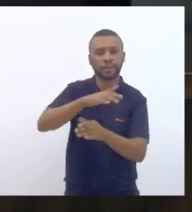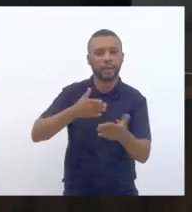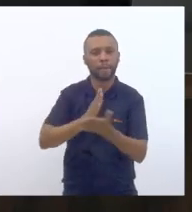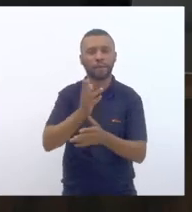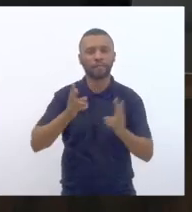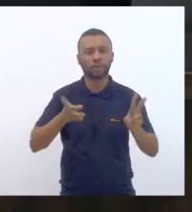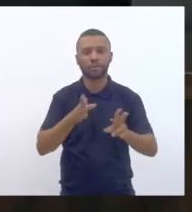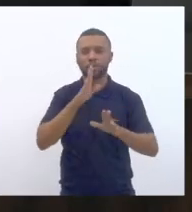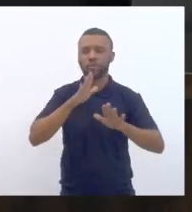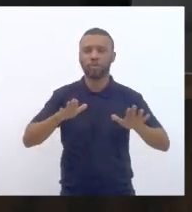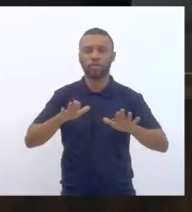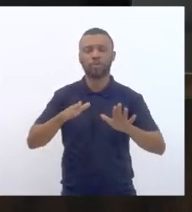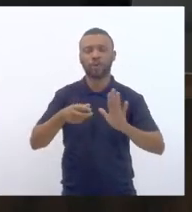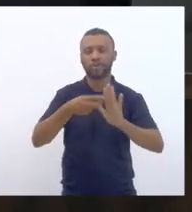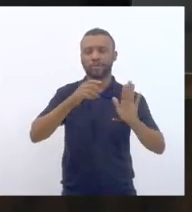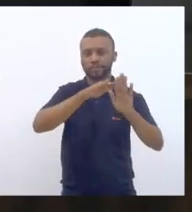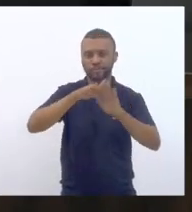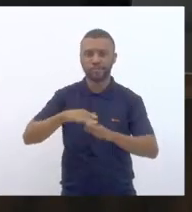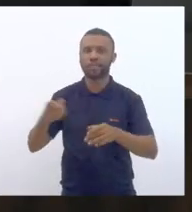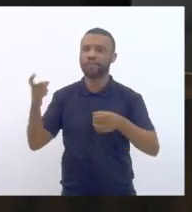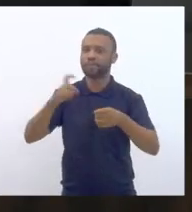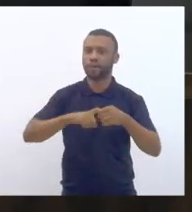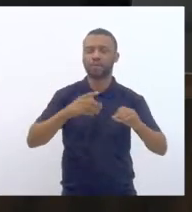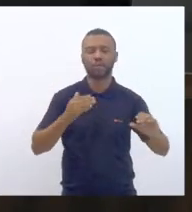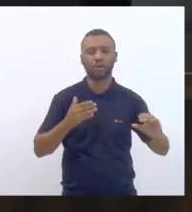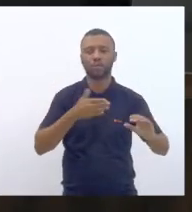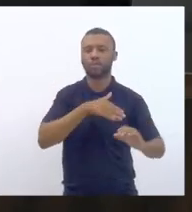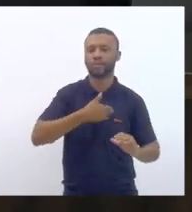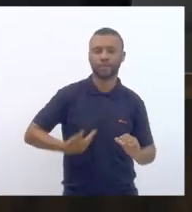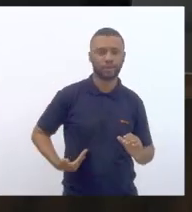como estão, aprovada a derrubada do veto, retorna ao governo.